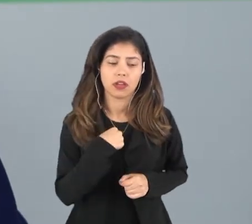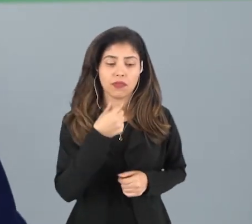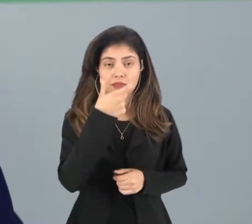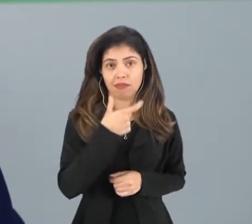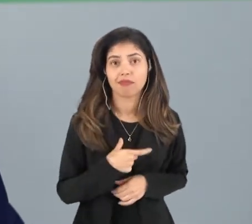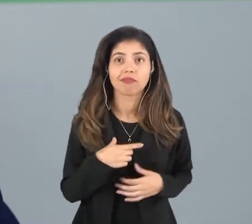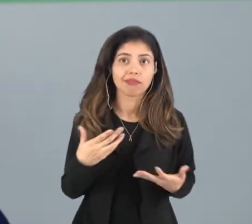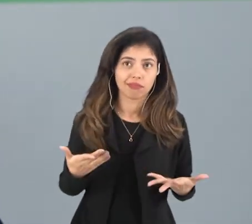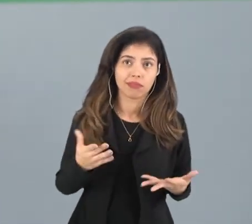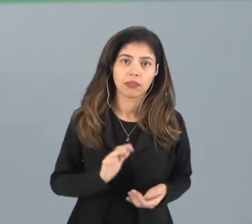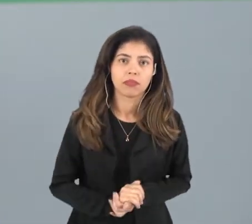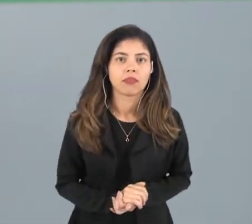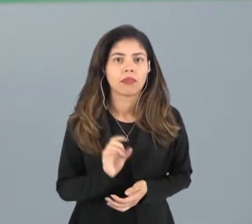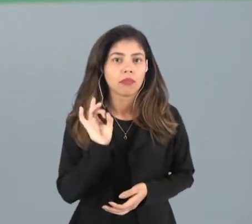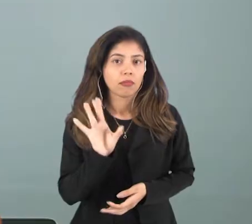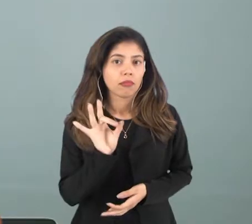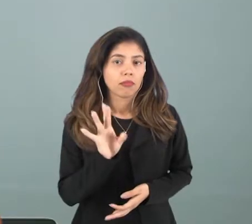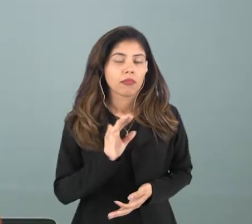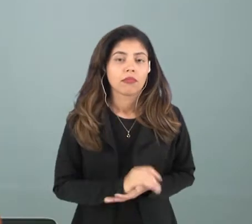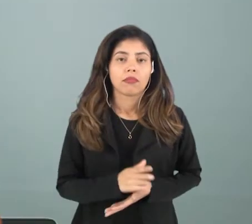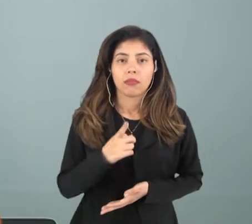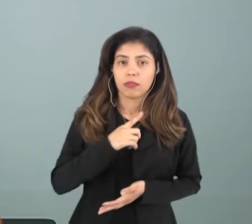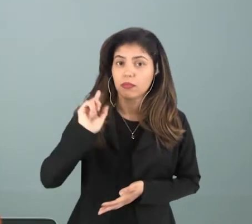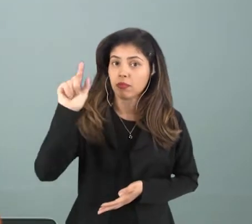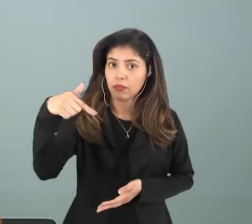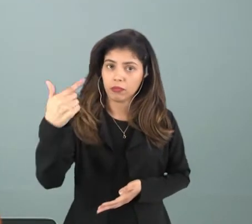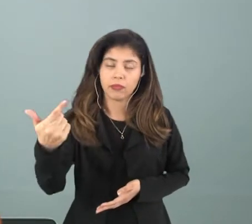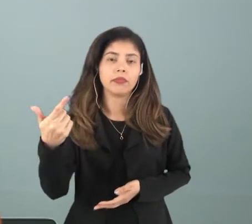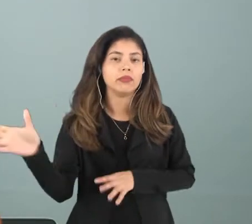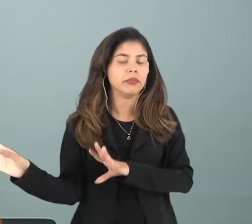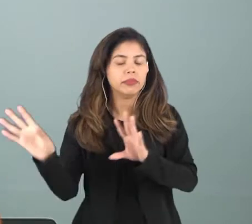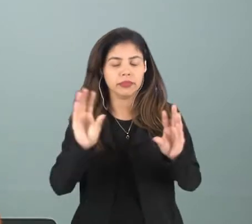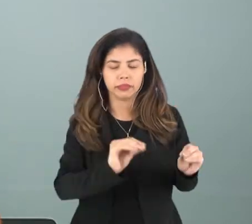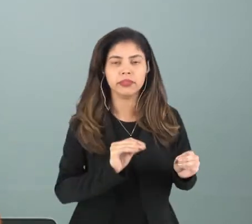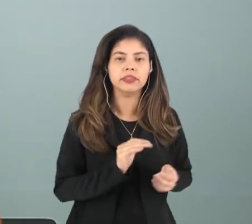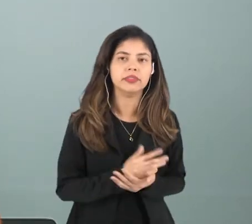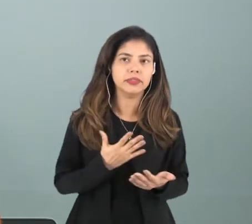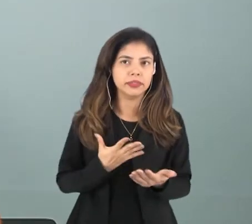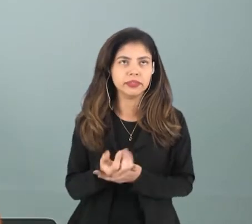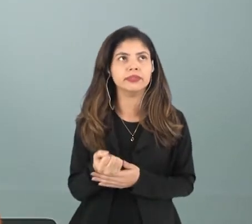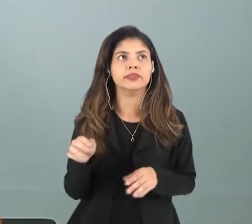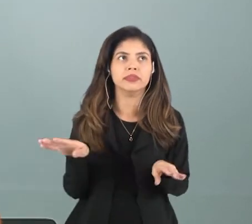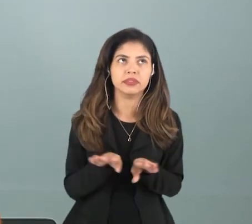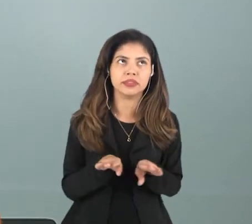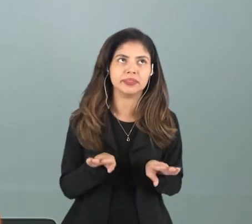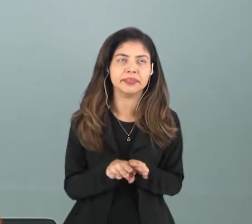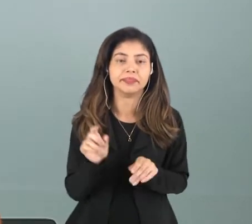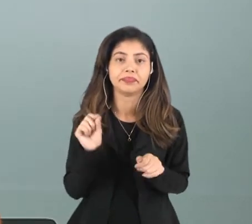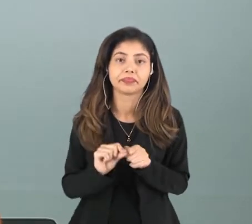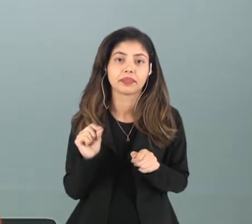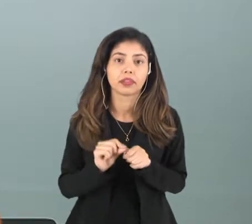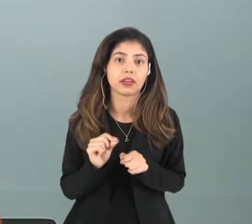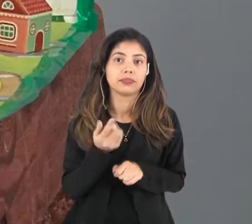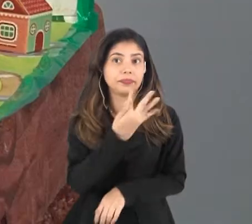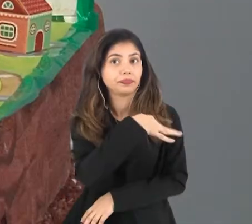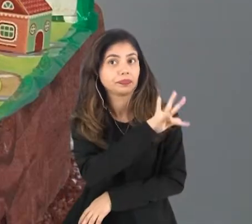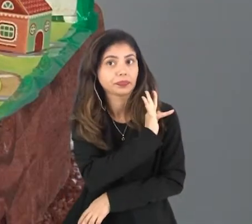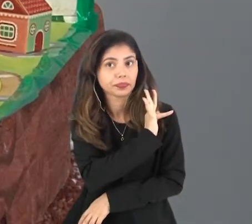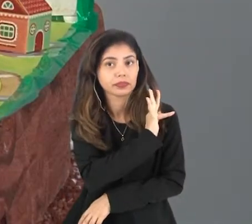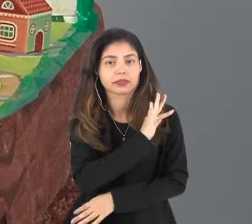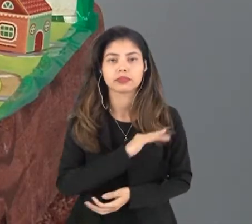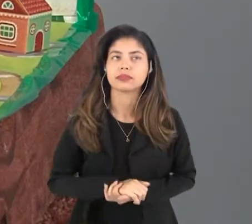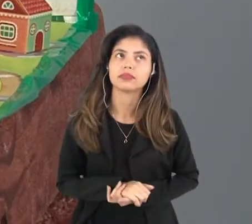fiz. Só que aí teve outros também que vieram em busca, ó, de fazer uma faculdade.